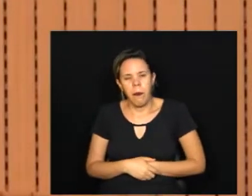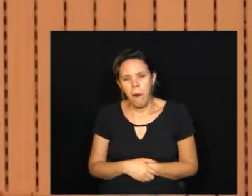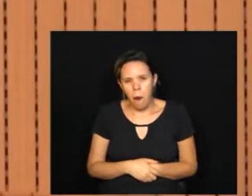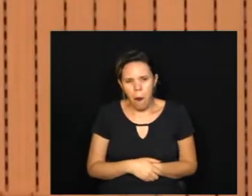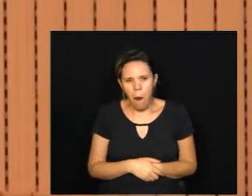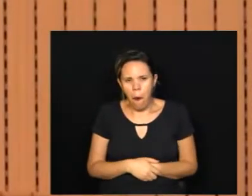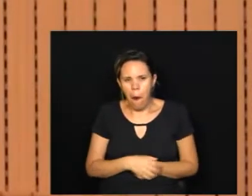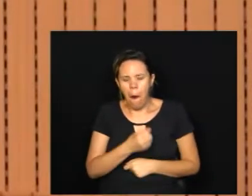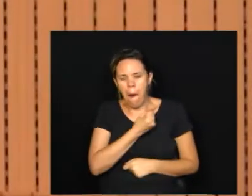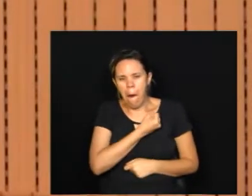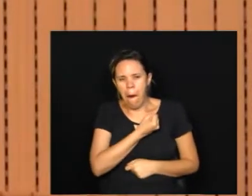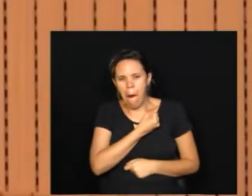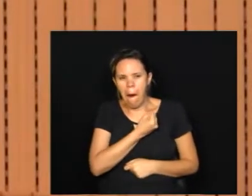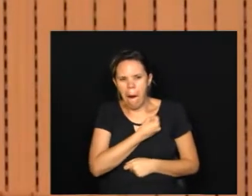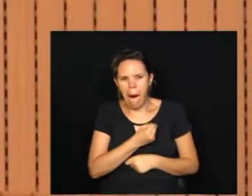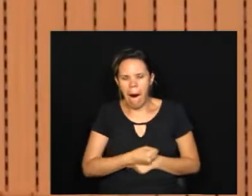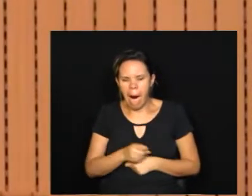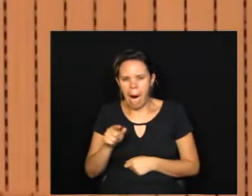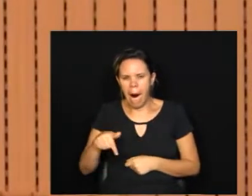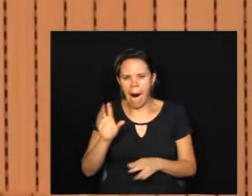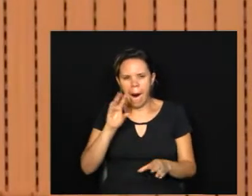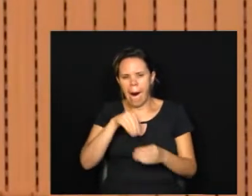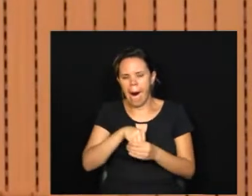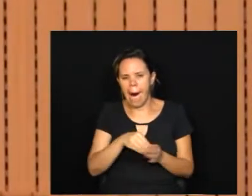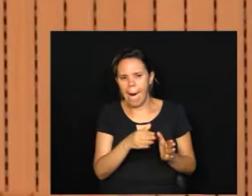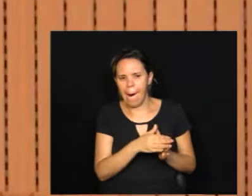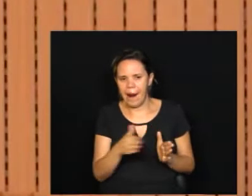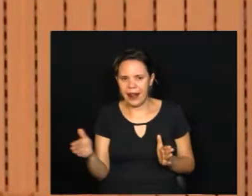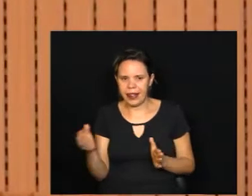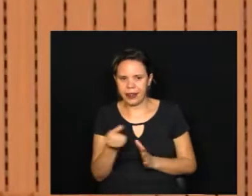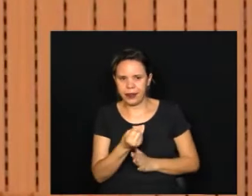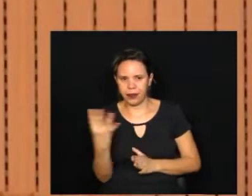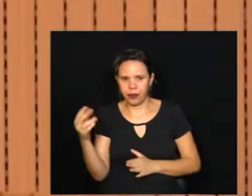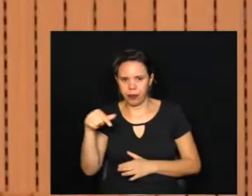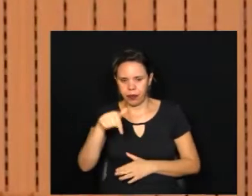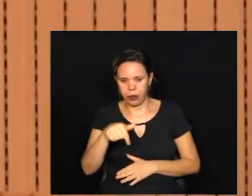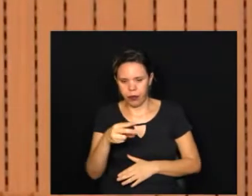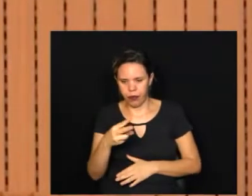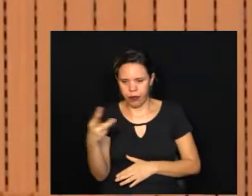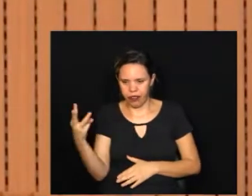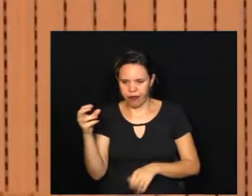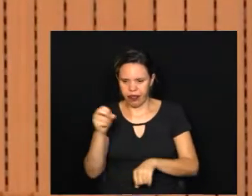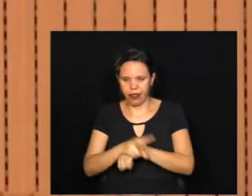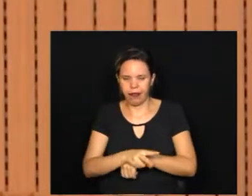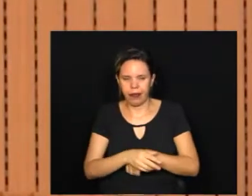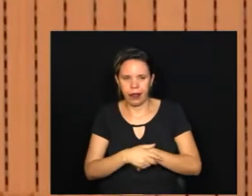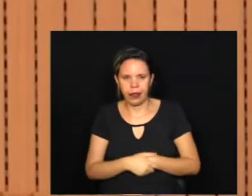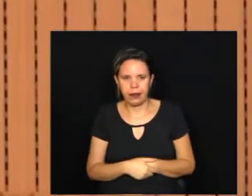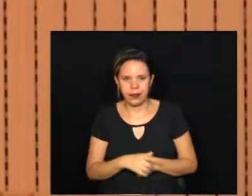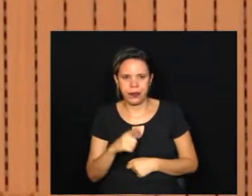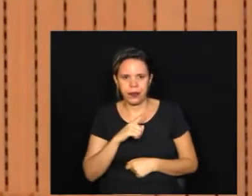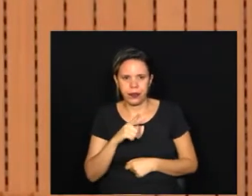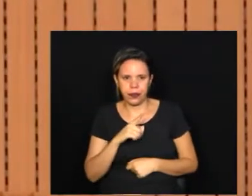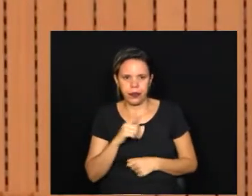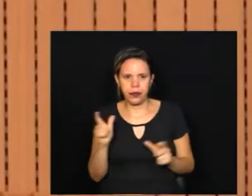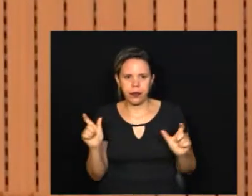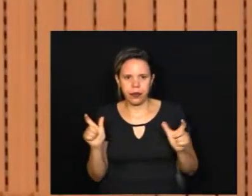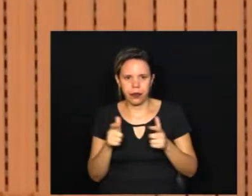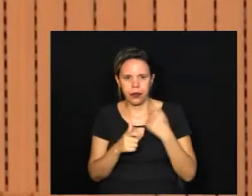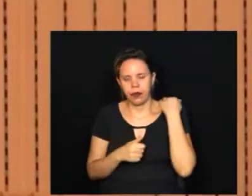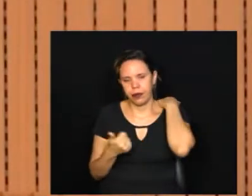Na numeração, aqui dentro dessa quantidade de 723 cargos, há uma diminuição